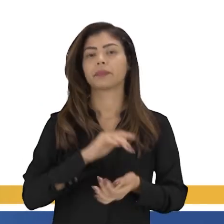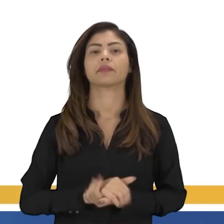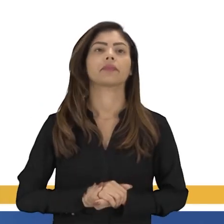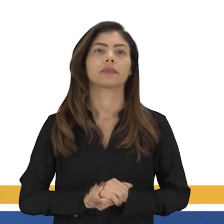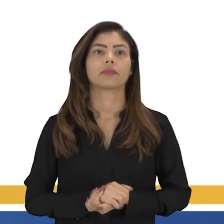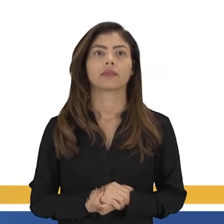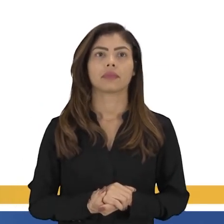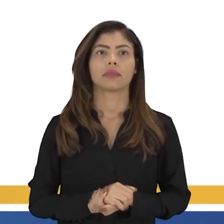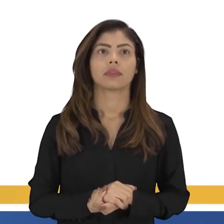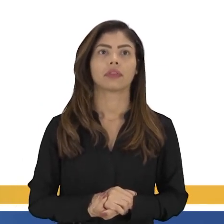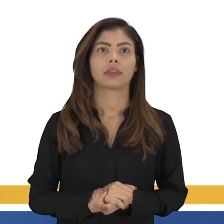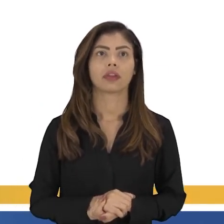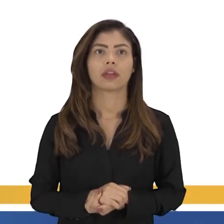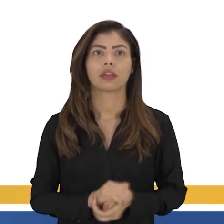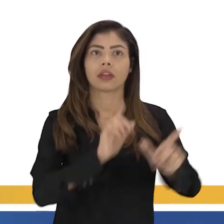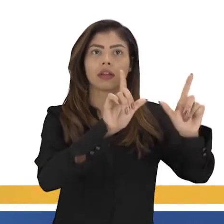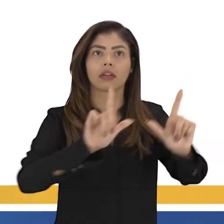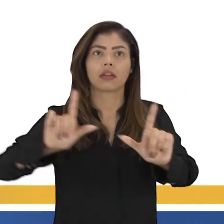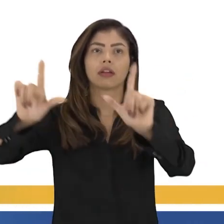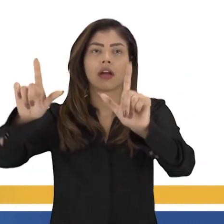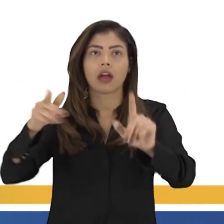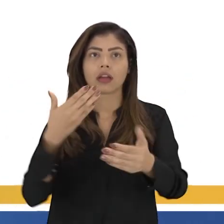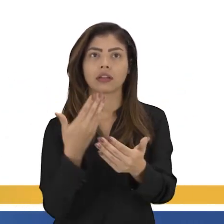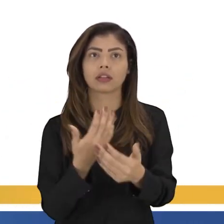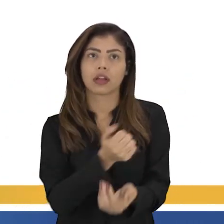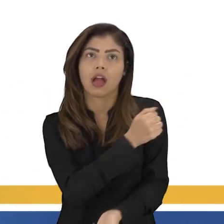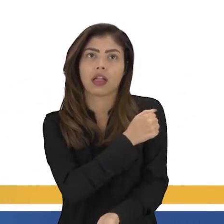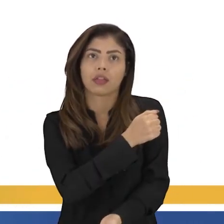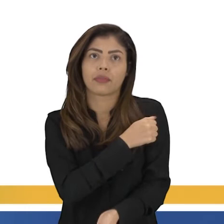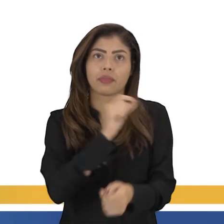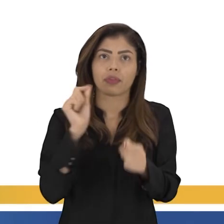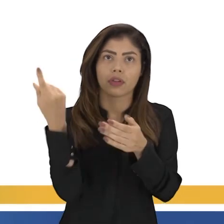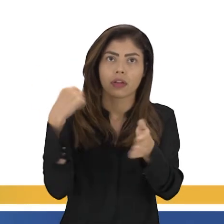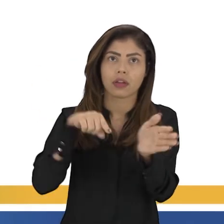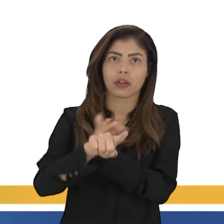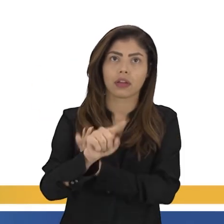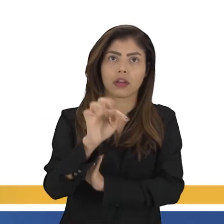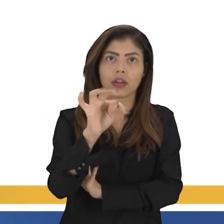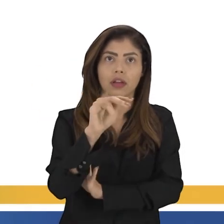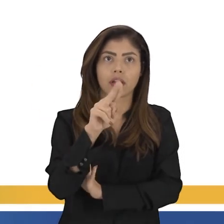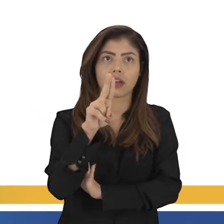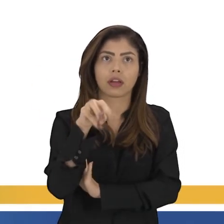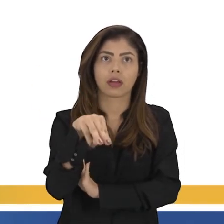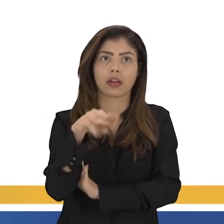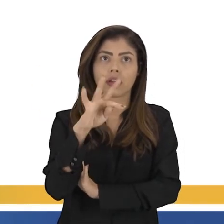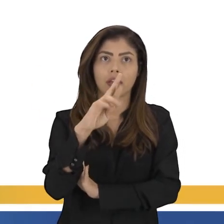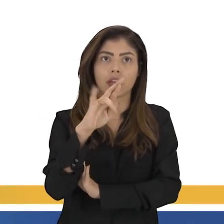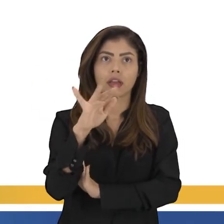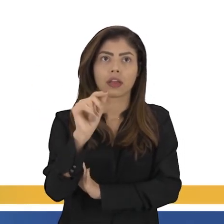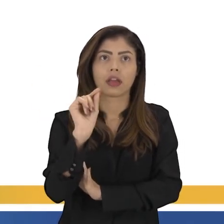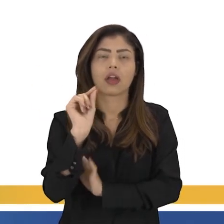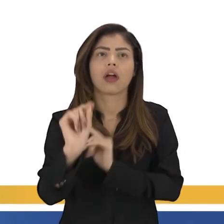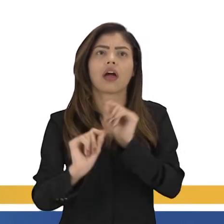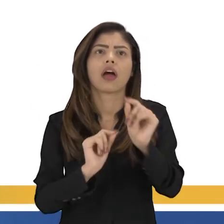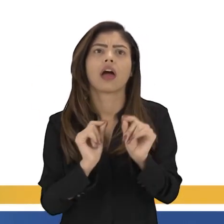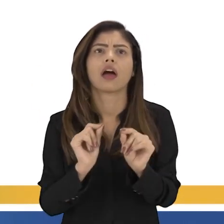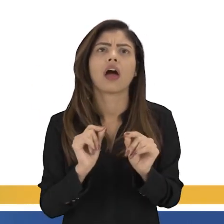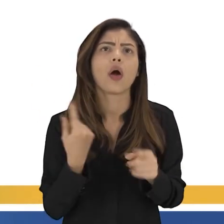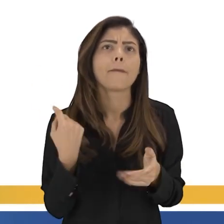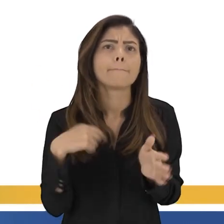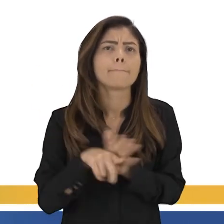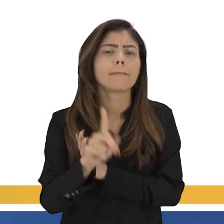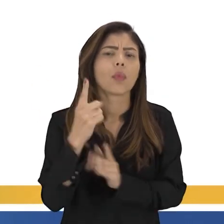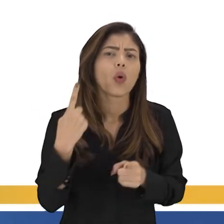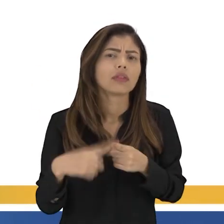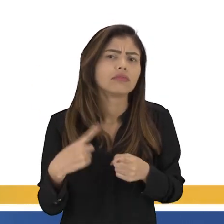No cartoon, o estudante faz uma pergunta usando turn this thing on Por que ele faz essa